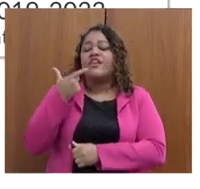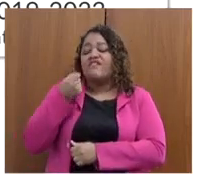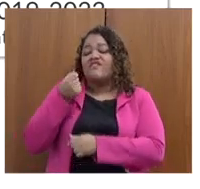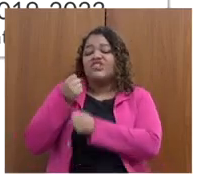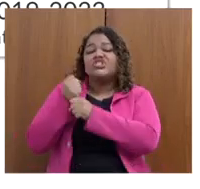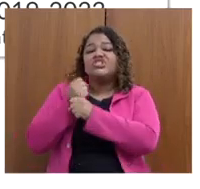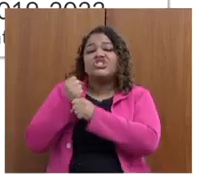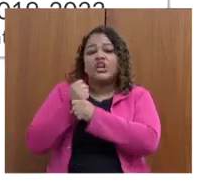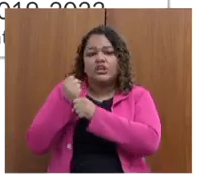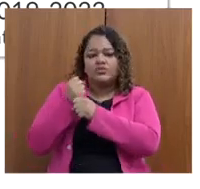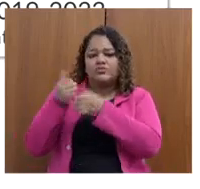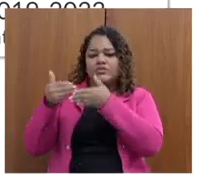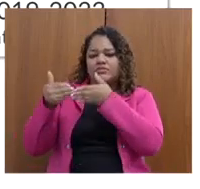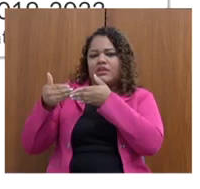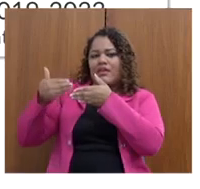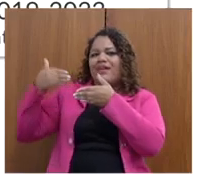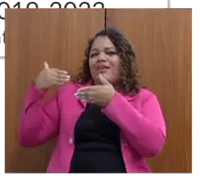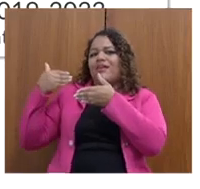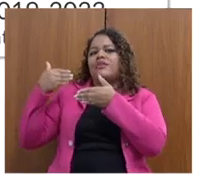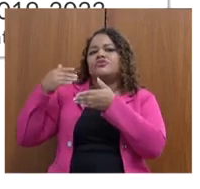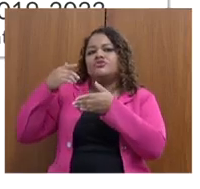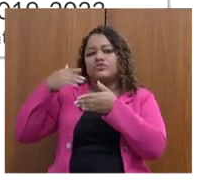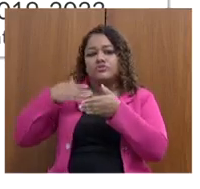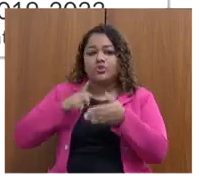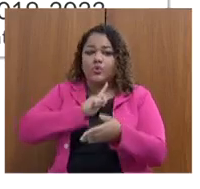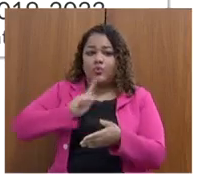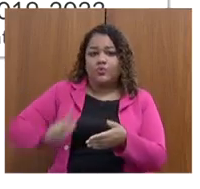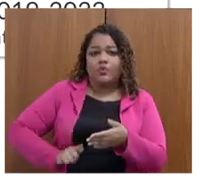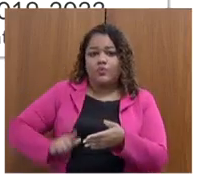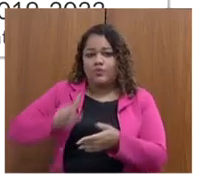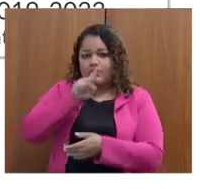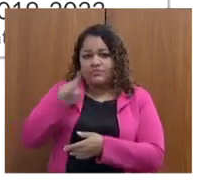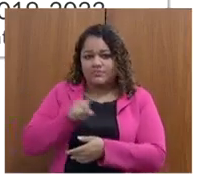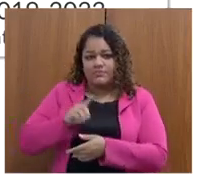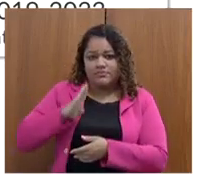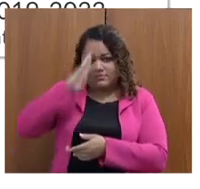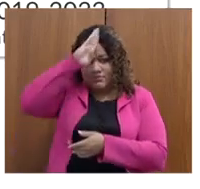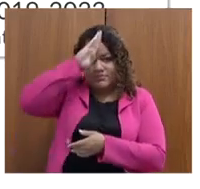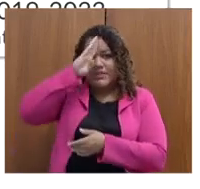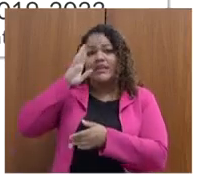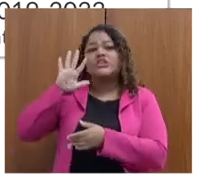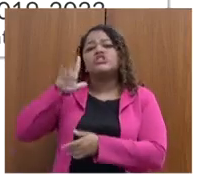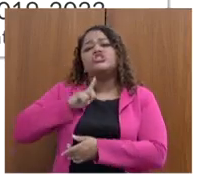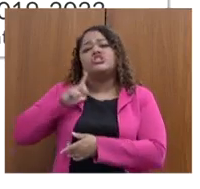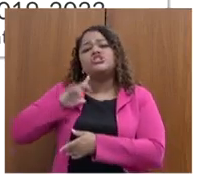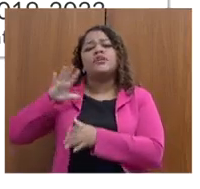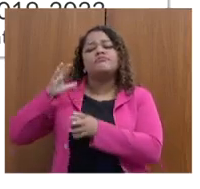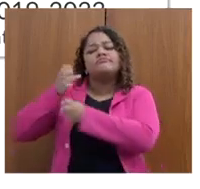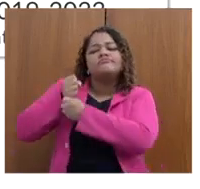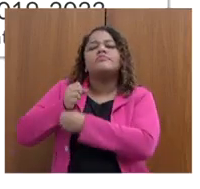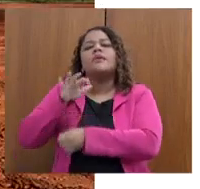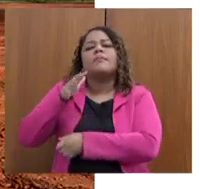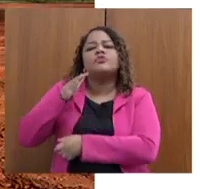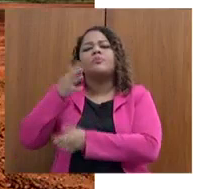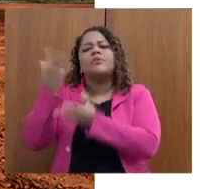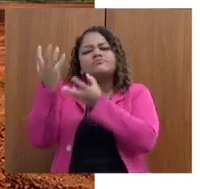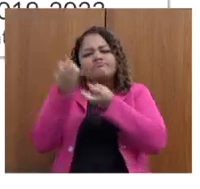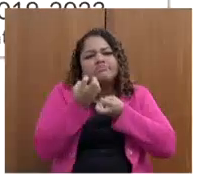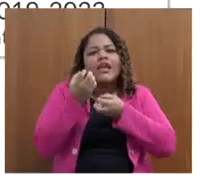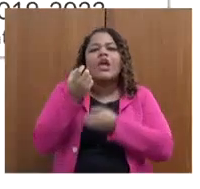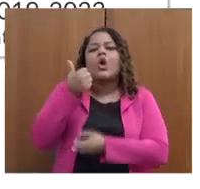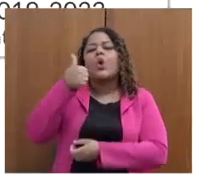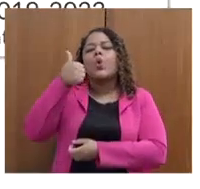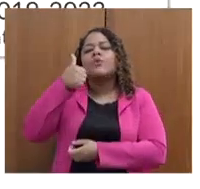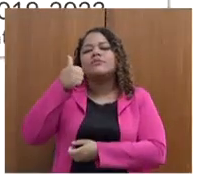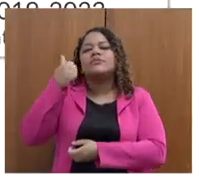nós tínhamos 11 bilhões de média de atração de Investimentos 11 bilhões em